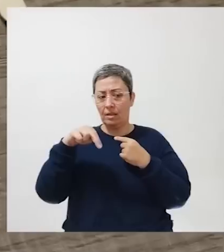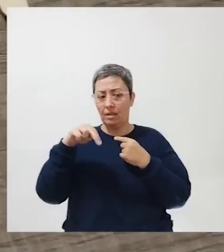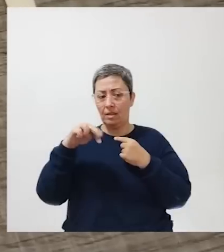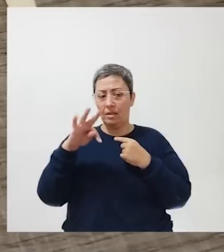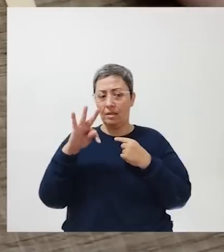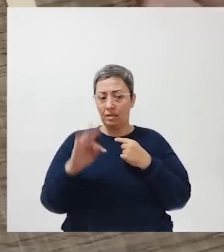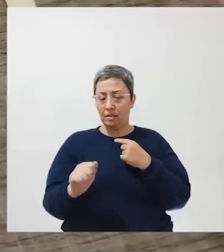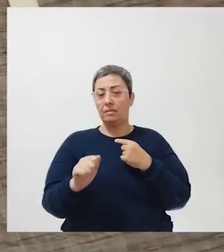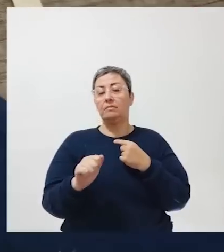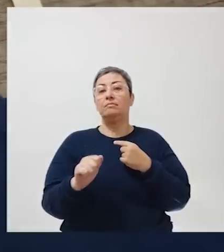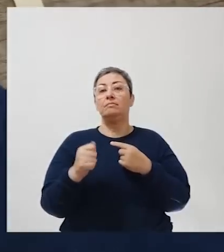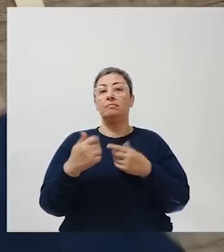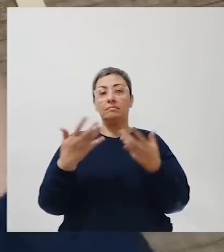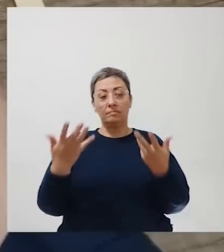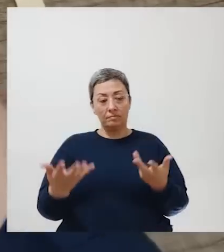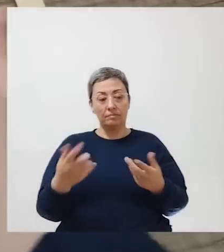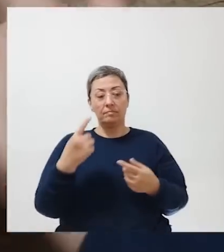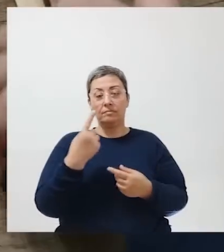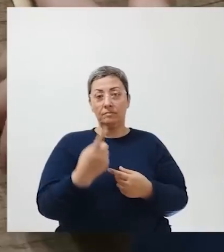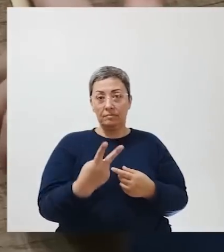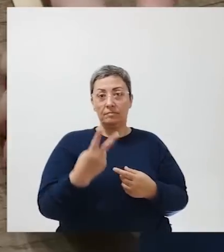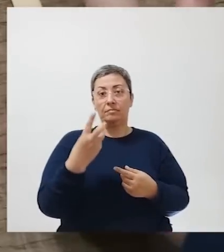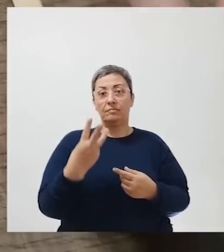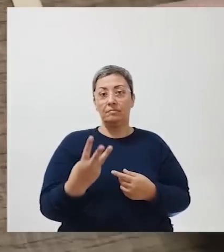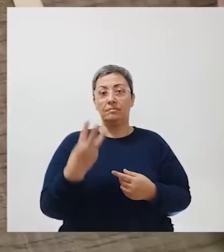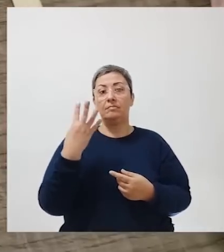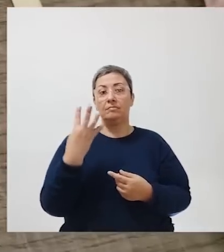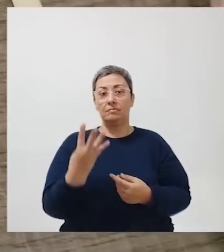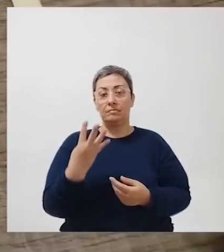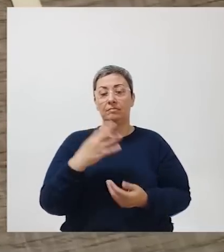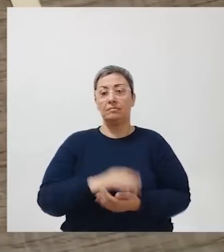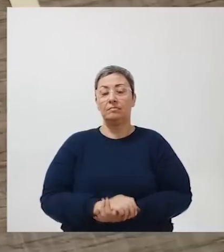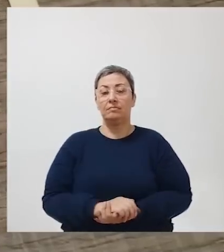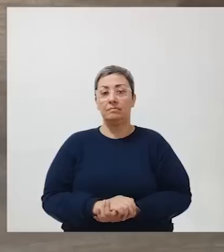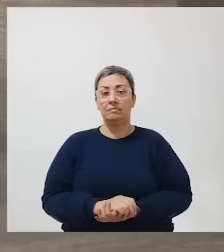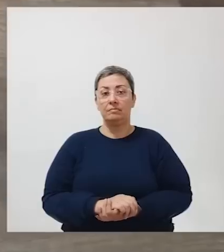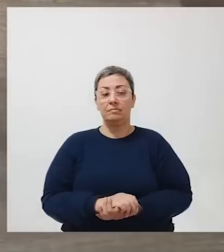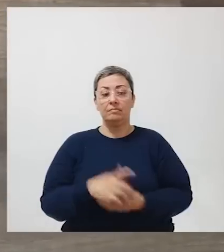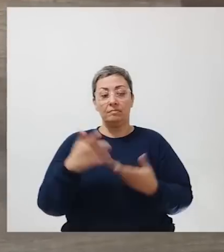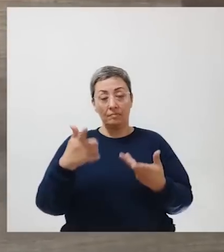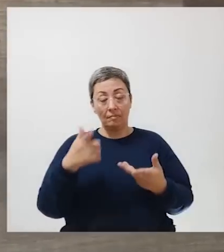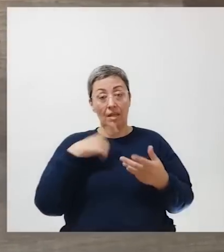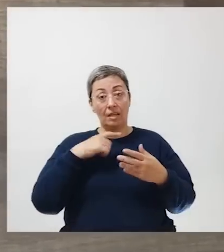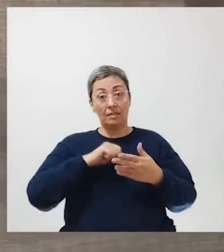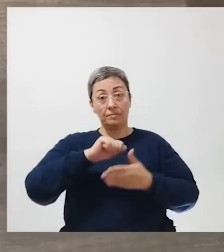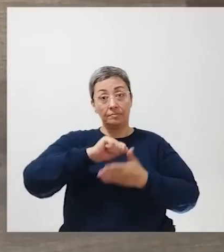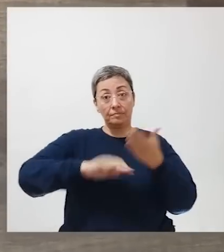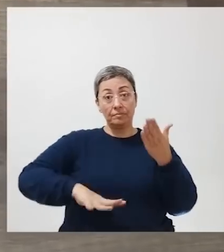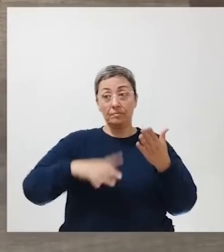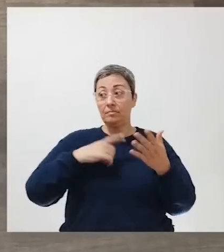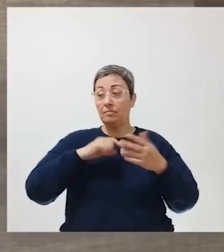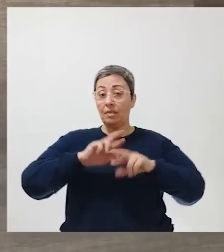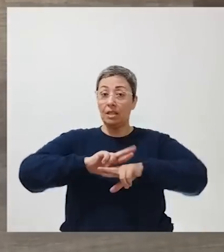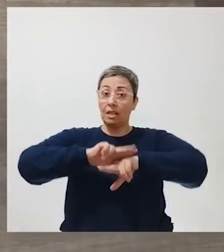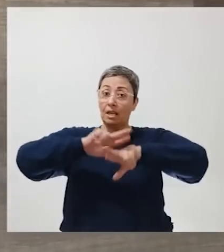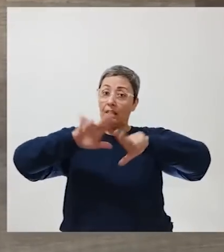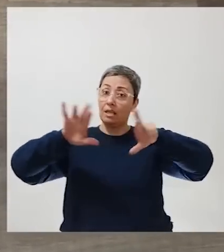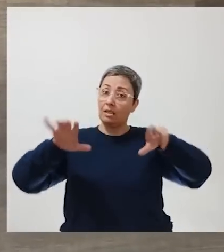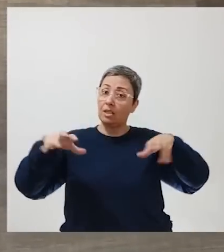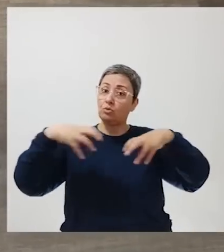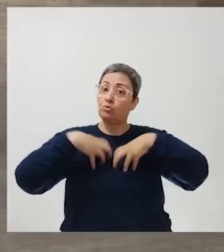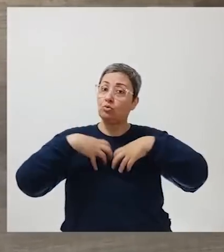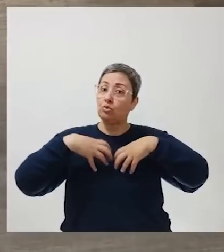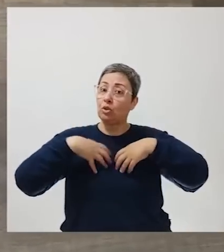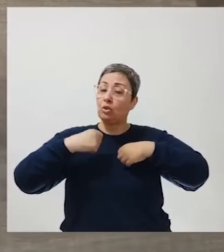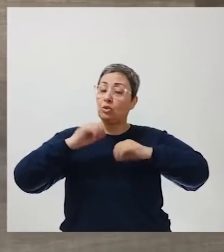ferramenta? Tá. 1, 2, 3, 4. Essa é uma das atividades que tem diversas maneiras de